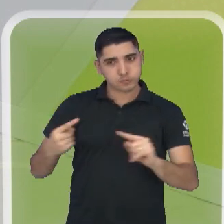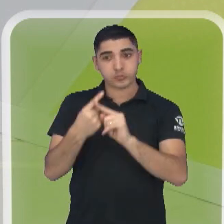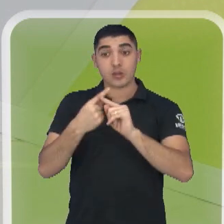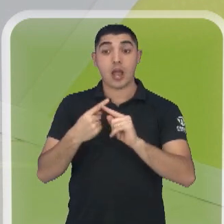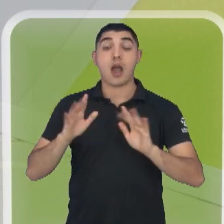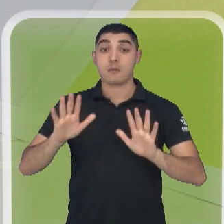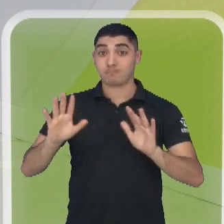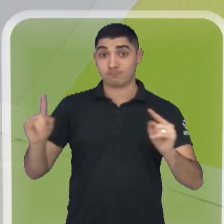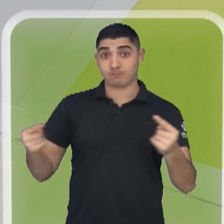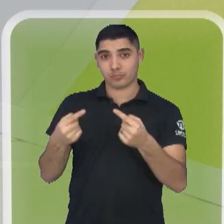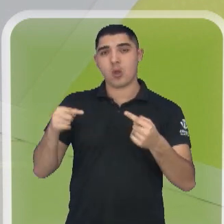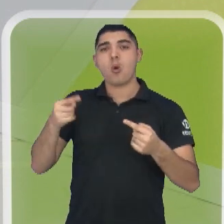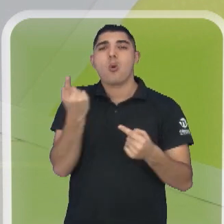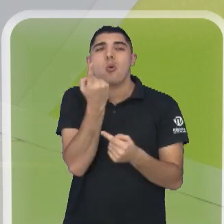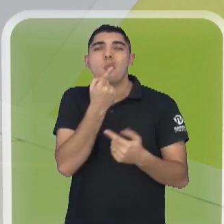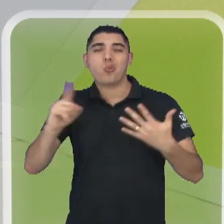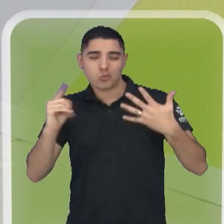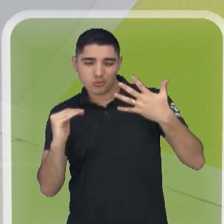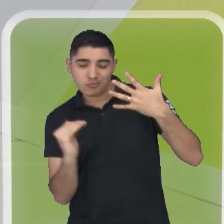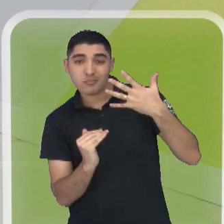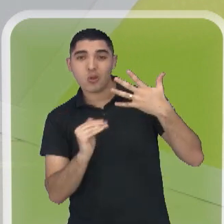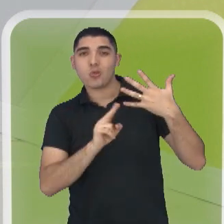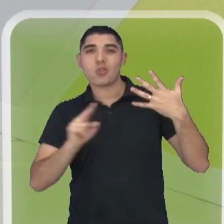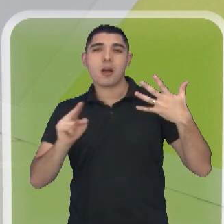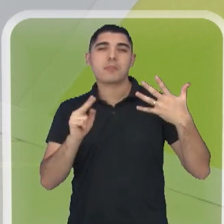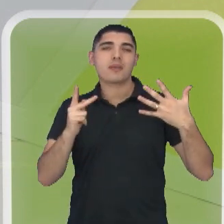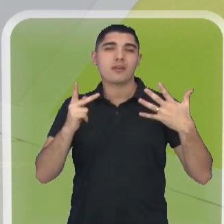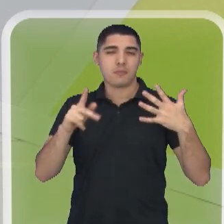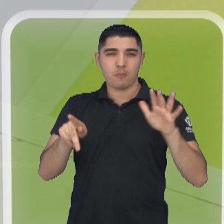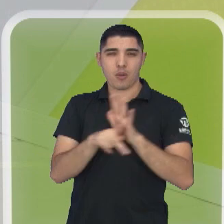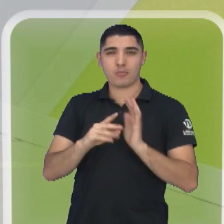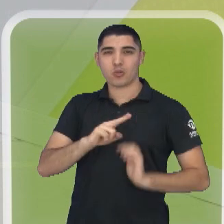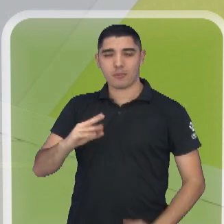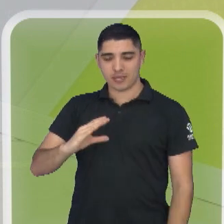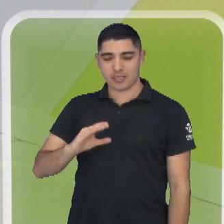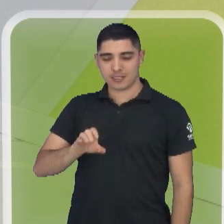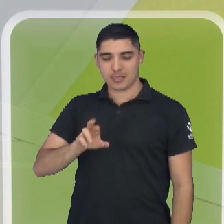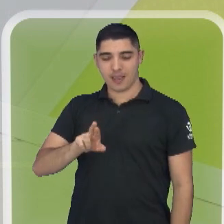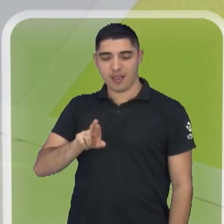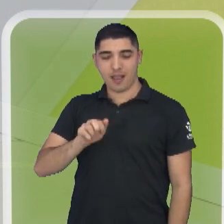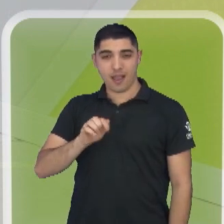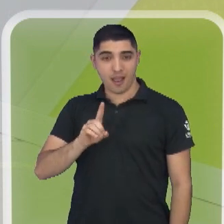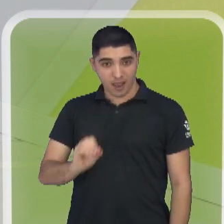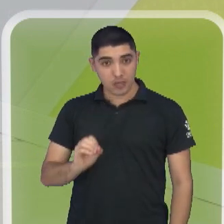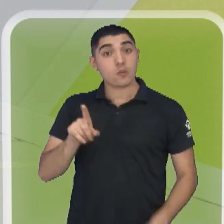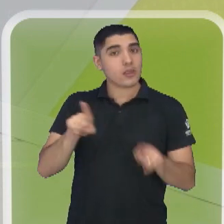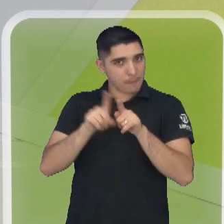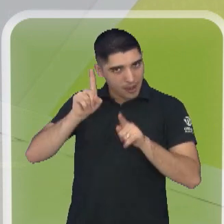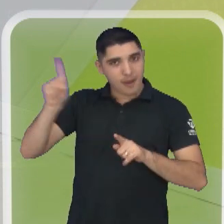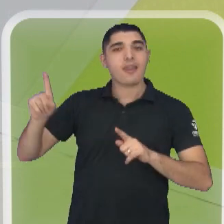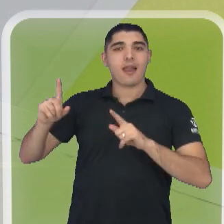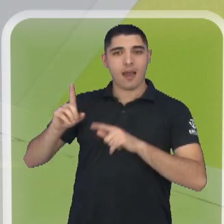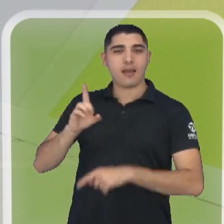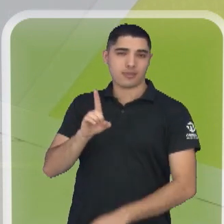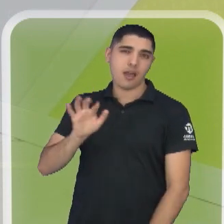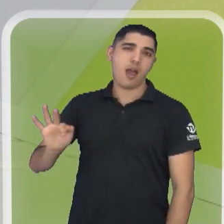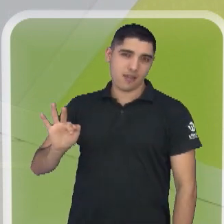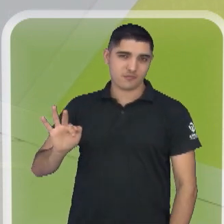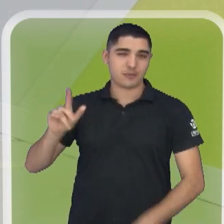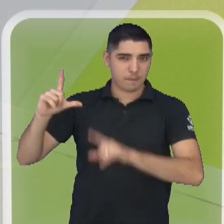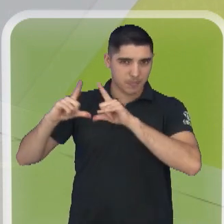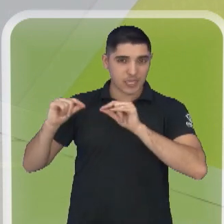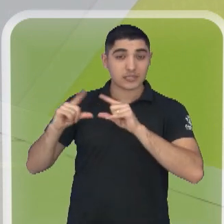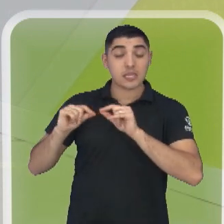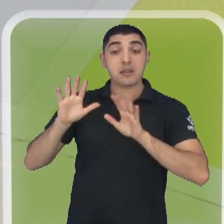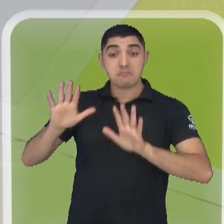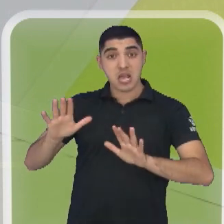vez para enfrentar o lanterna do NBB, o Cerrado Basquete, no ginásio da ACEB, também na capital federal. E sem dar chances aos